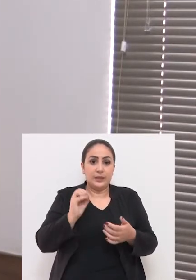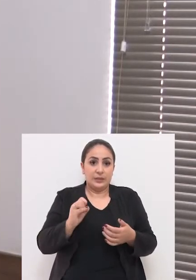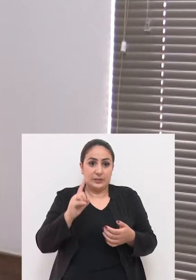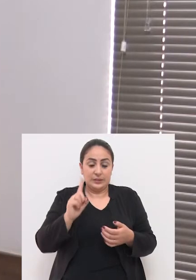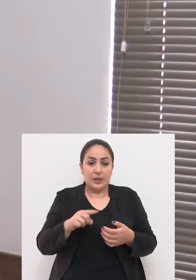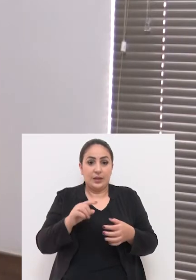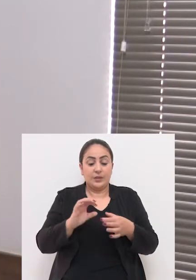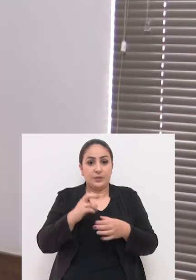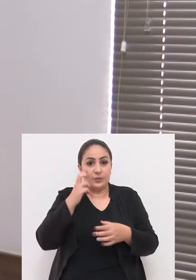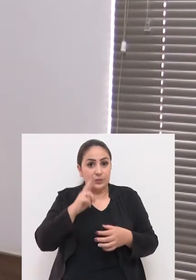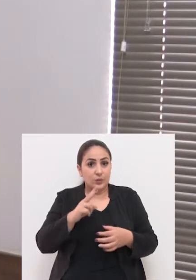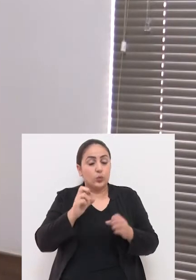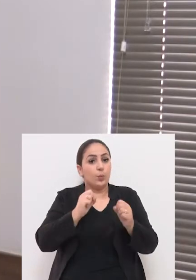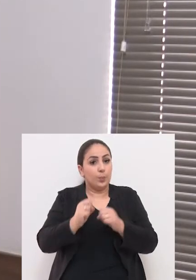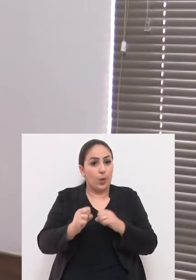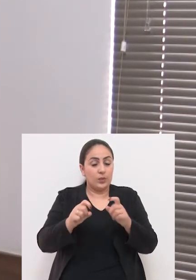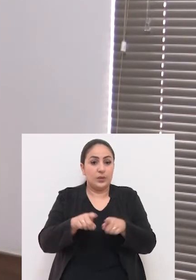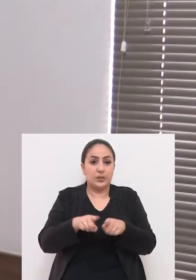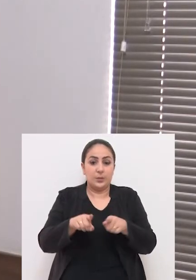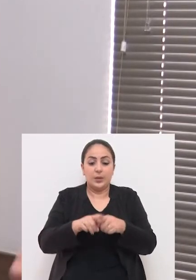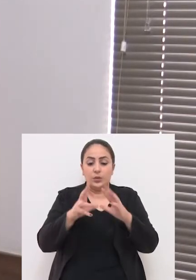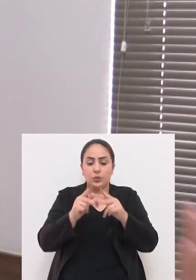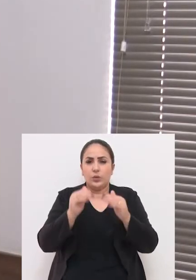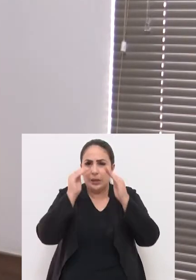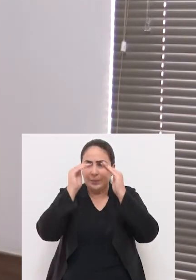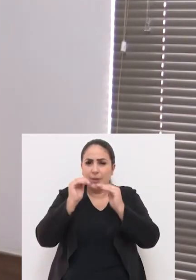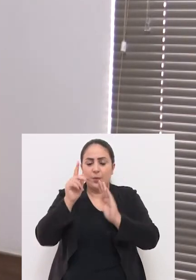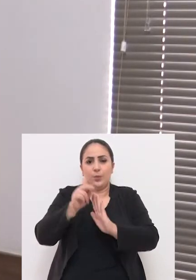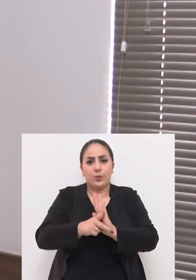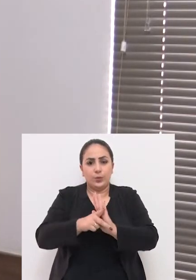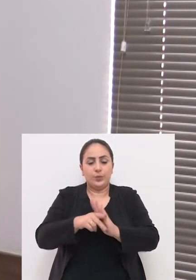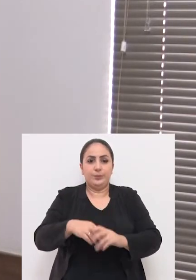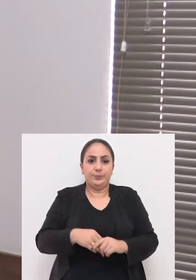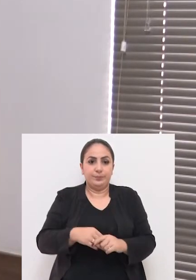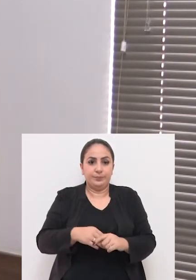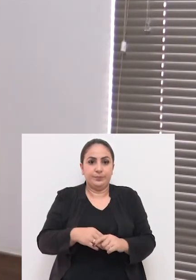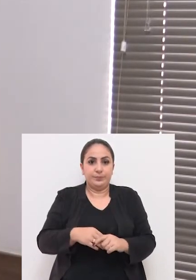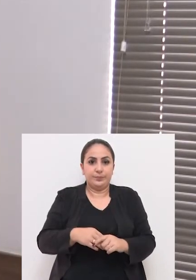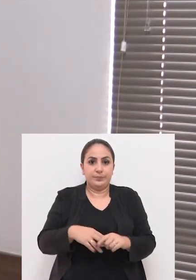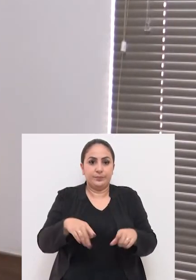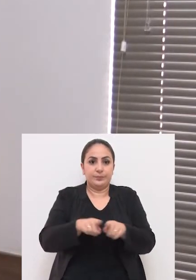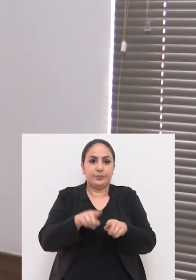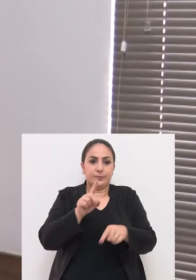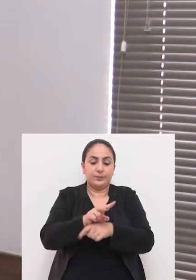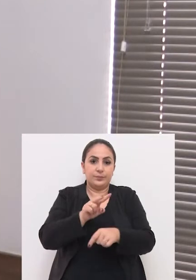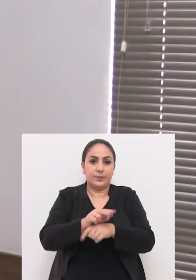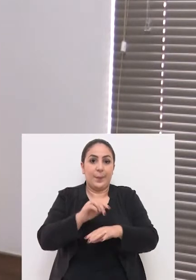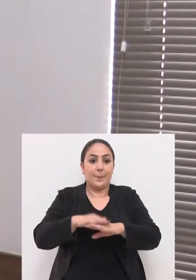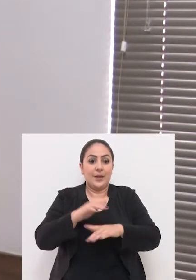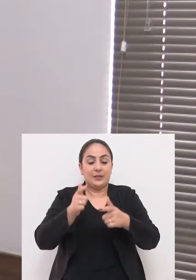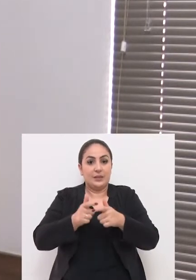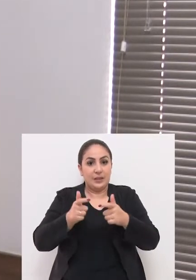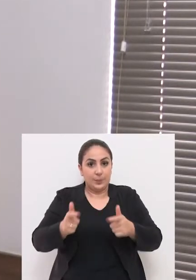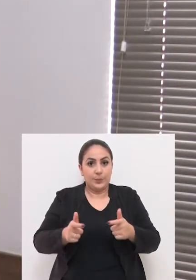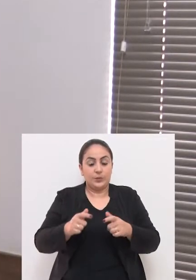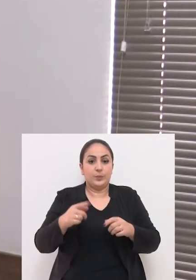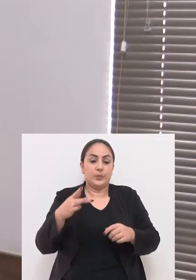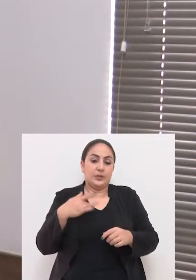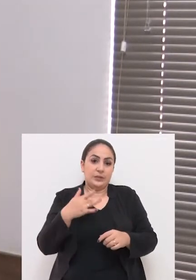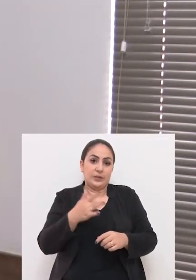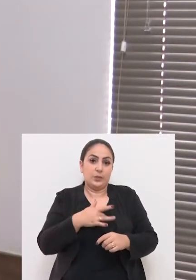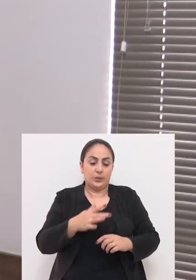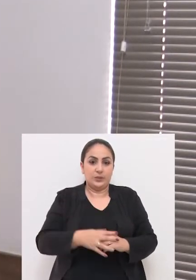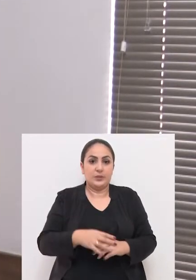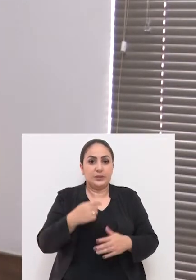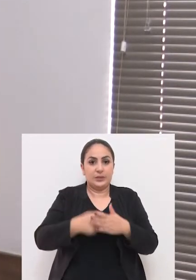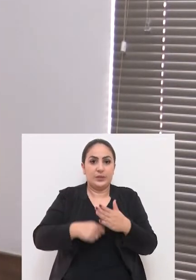em caso de serem identificadas, elas possam seguir todo o protocolo, até um cuidado mais amplo